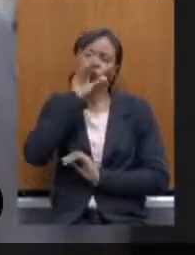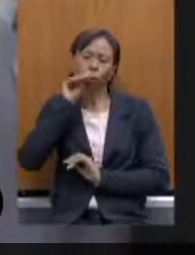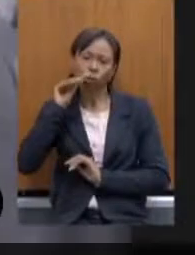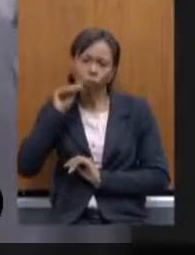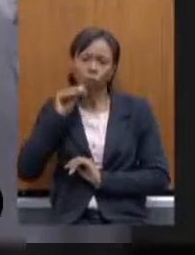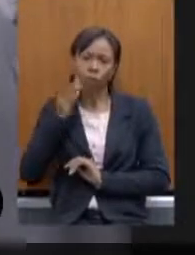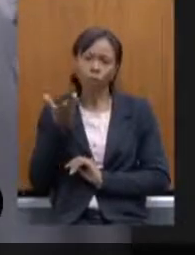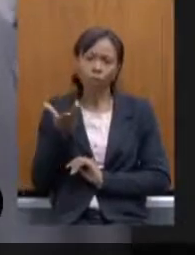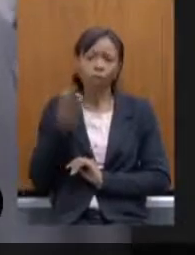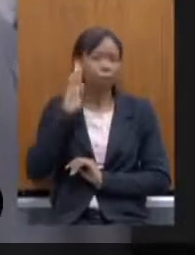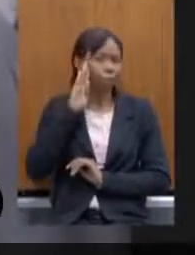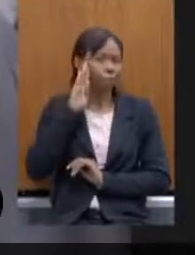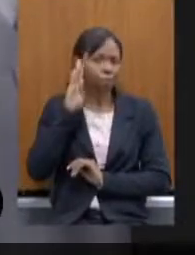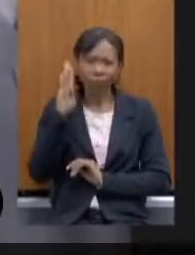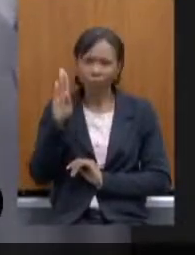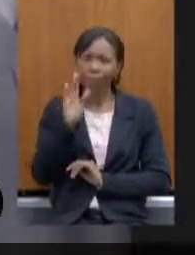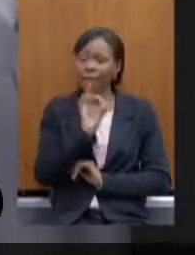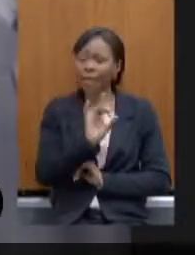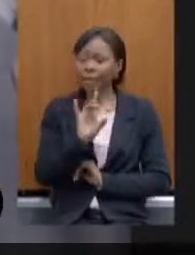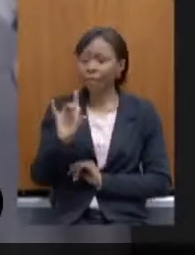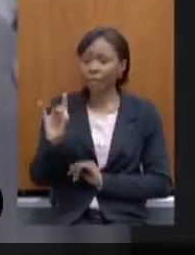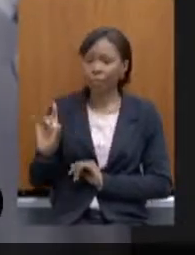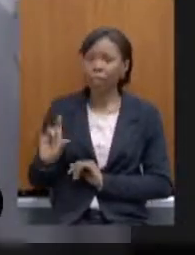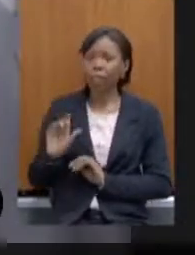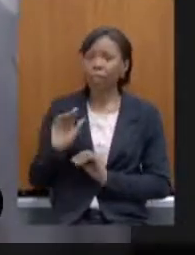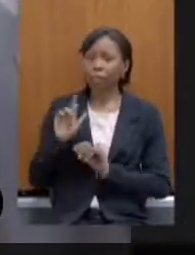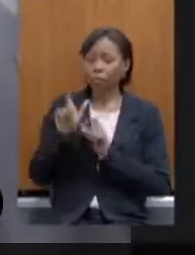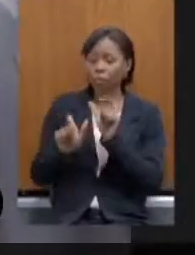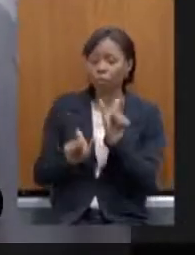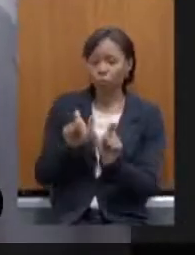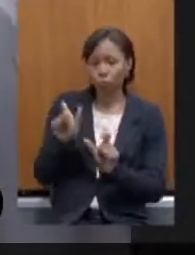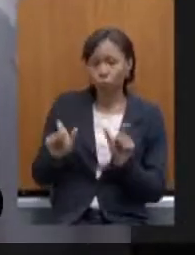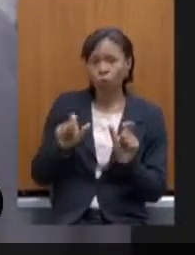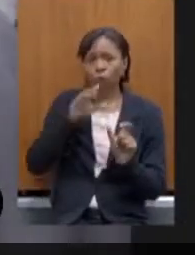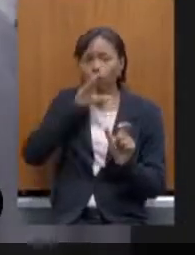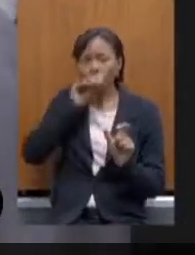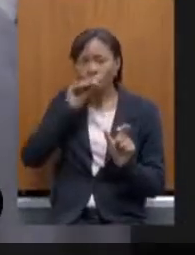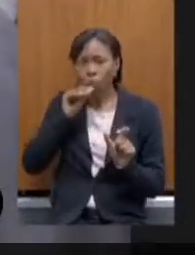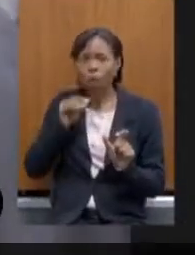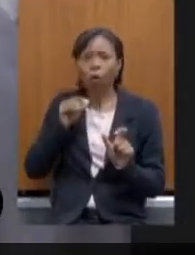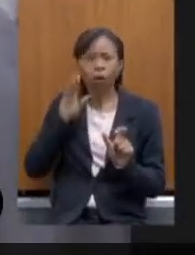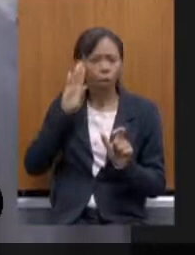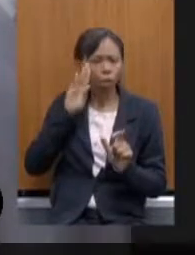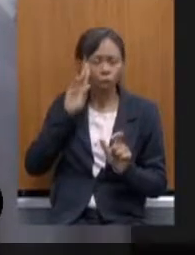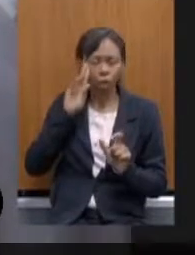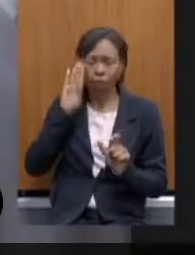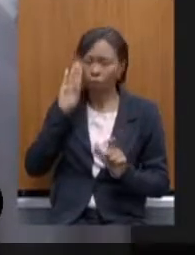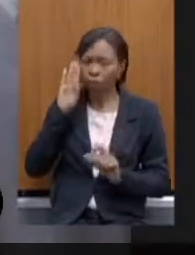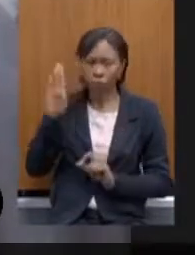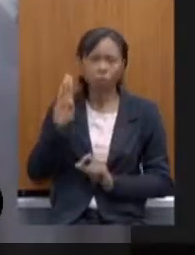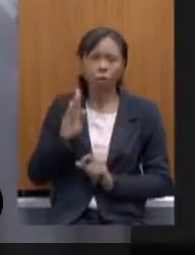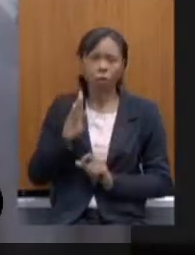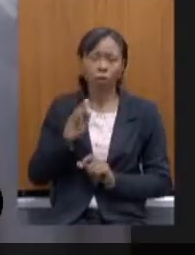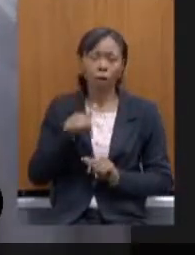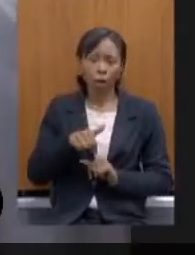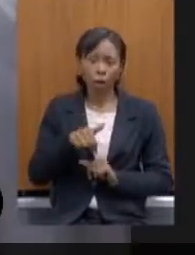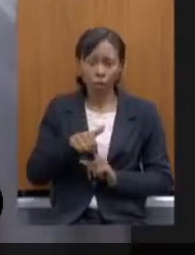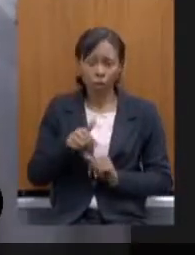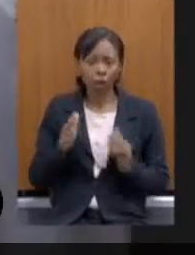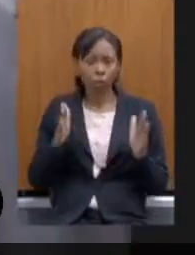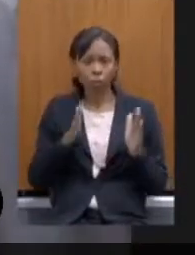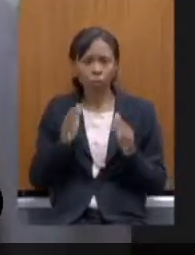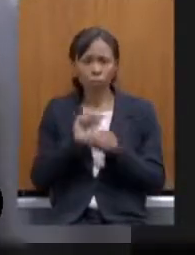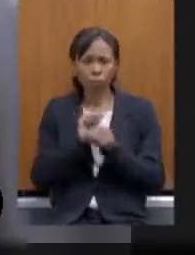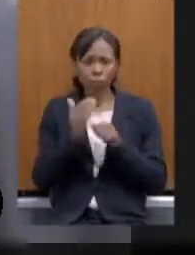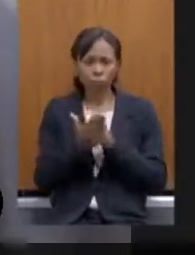interessa principalmente a cada servidor acaba servidor olha mesmo esse momento de pandemias